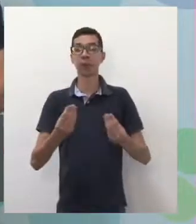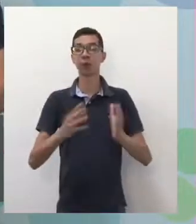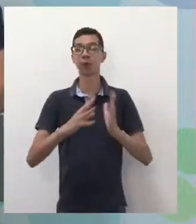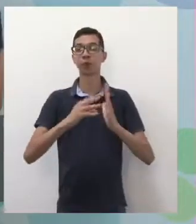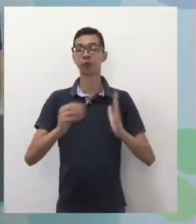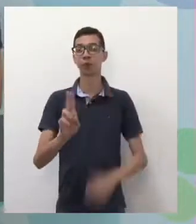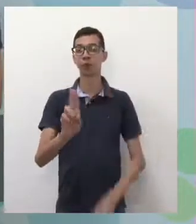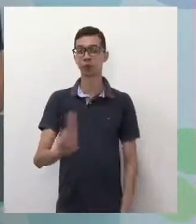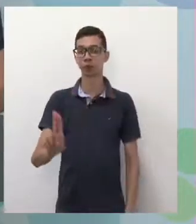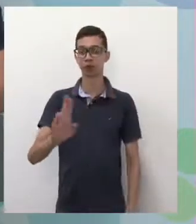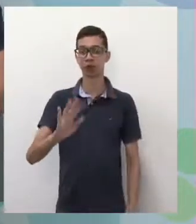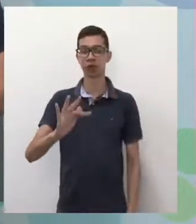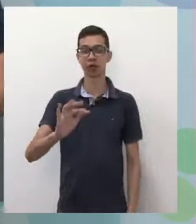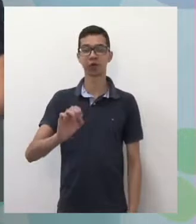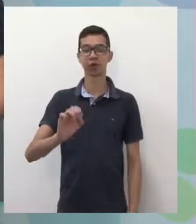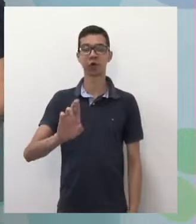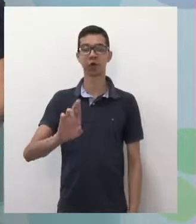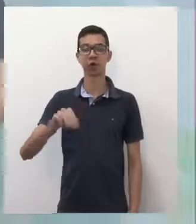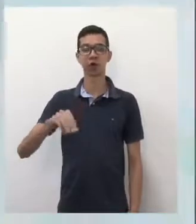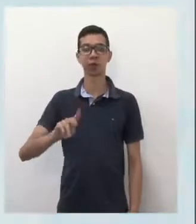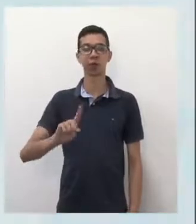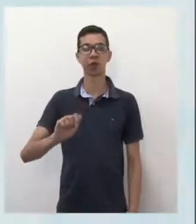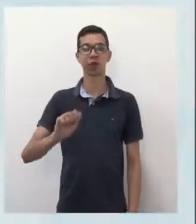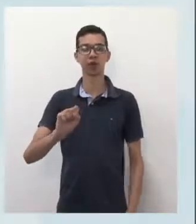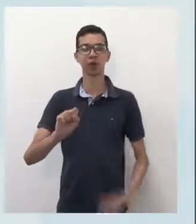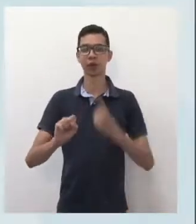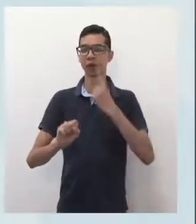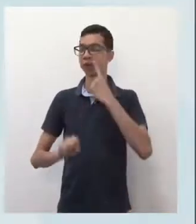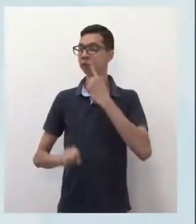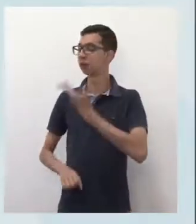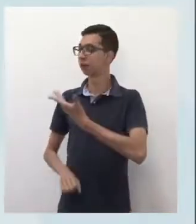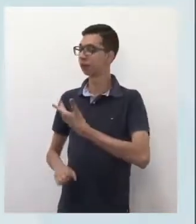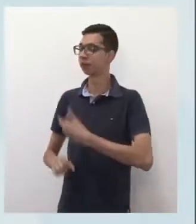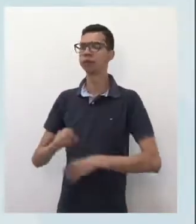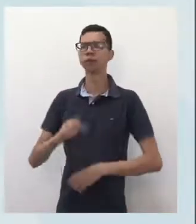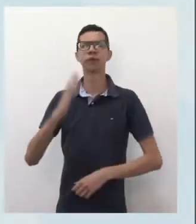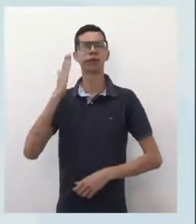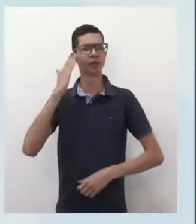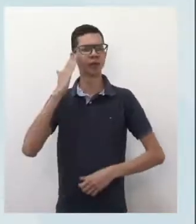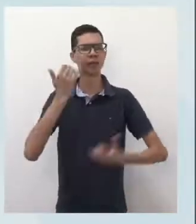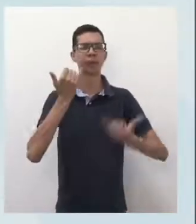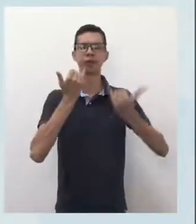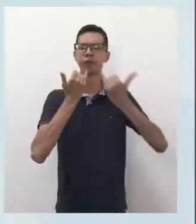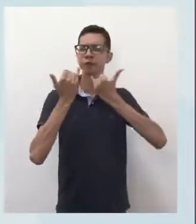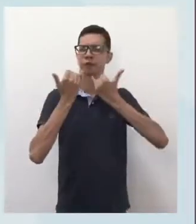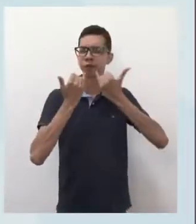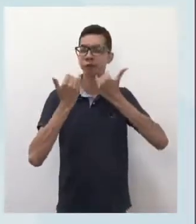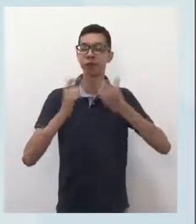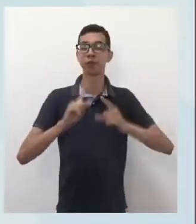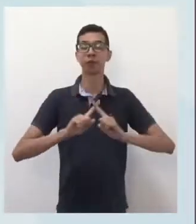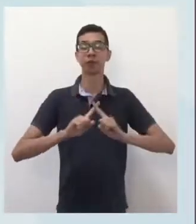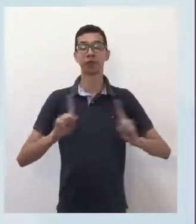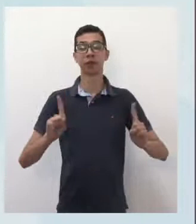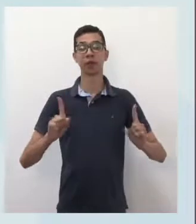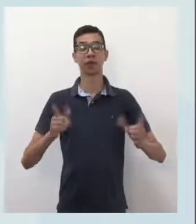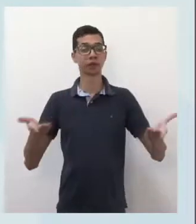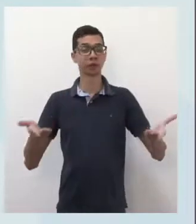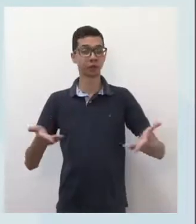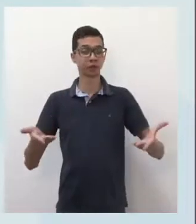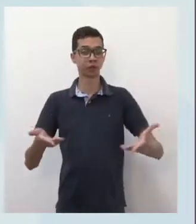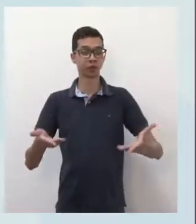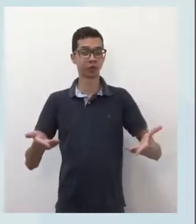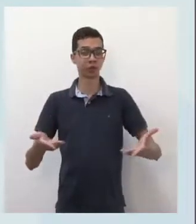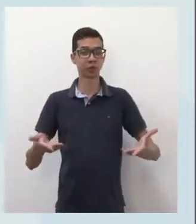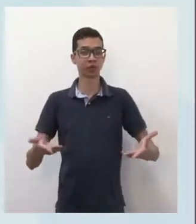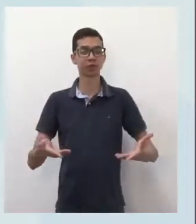uma maneira mais prática, selecionando informações. Mas aí a gente vai fazer, digamos assim, uma